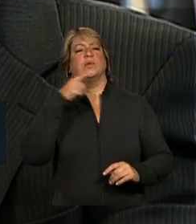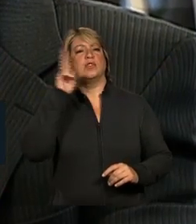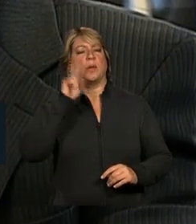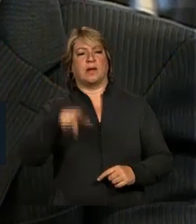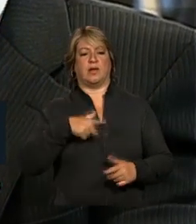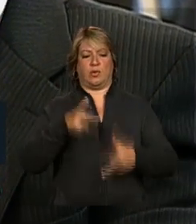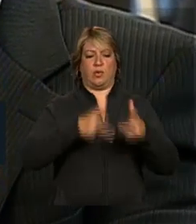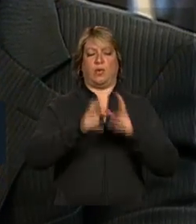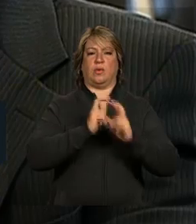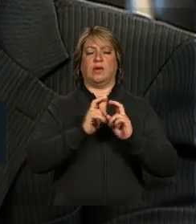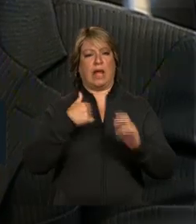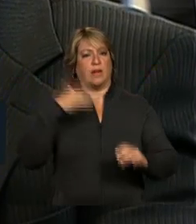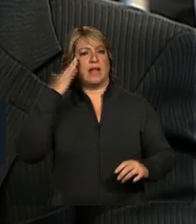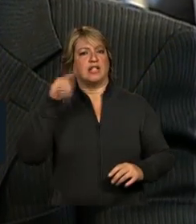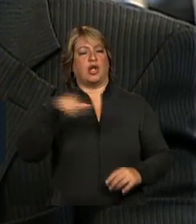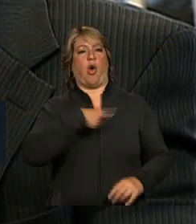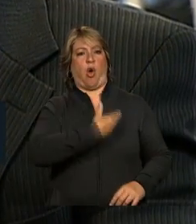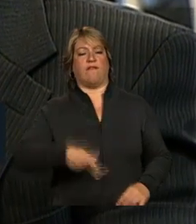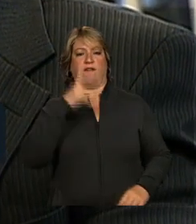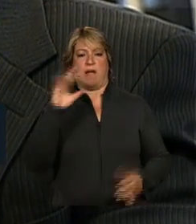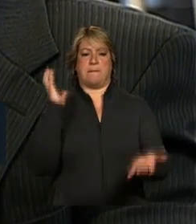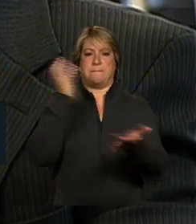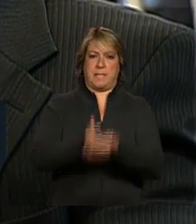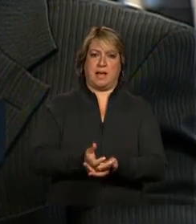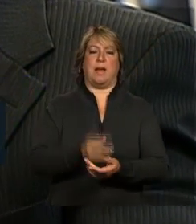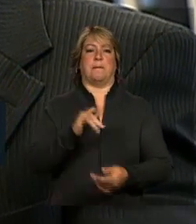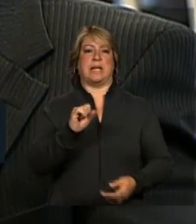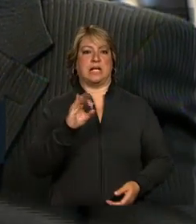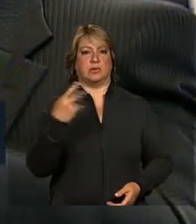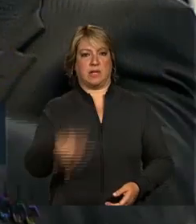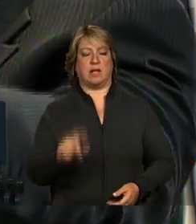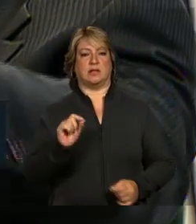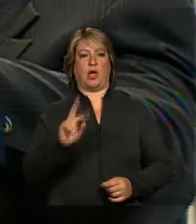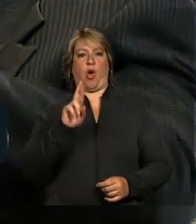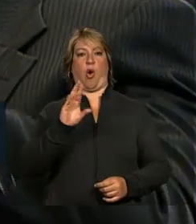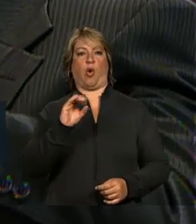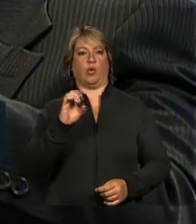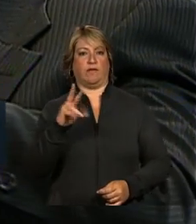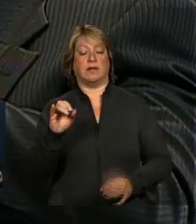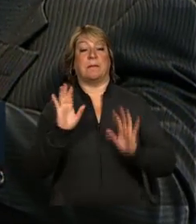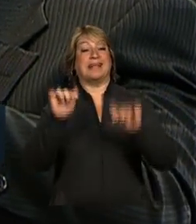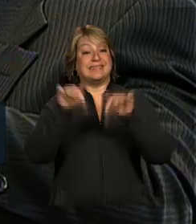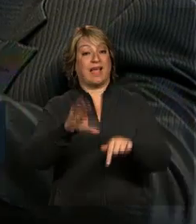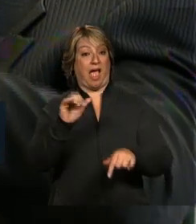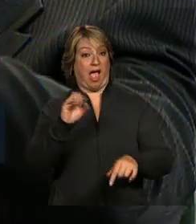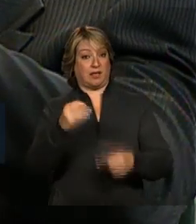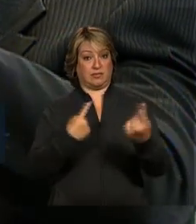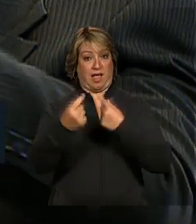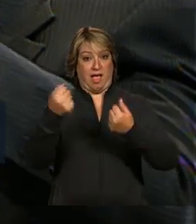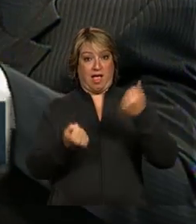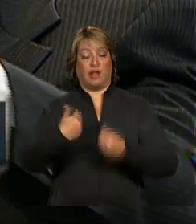essa questão financeira por exemplo que o governo Vai bancar o risco nas ferrovias S sim mas no caso das rodovias a gente tem eh